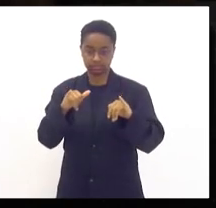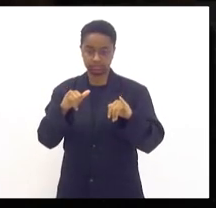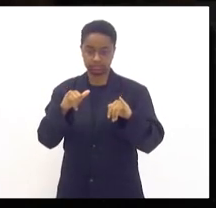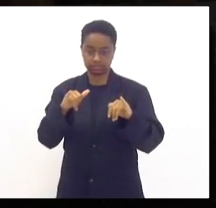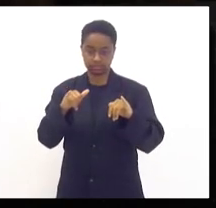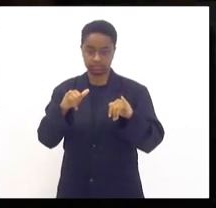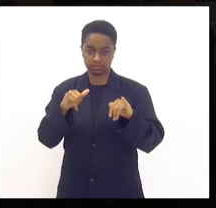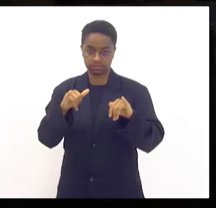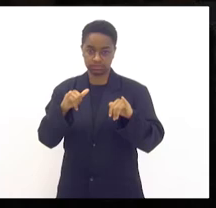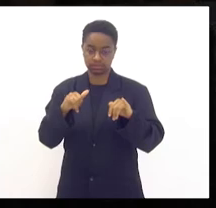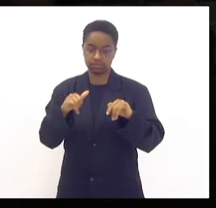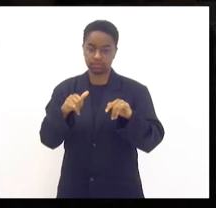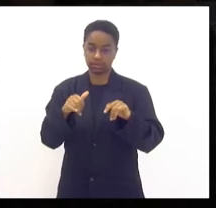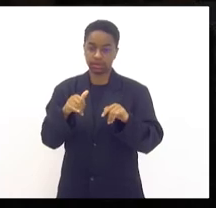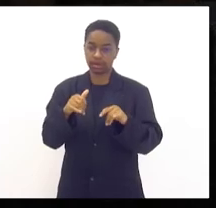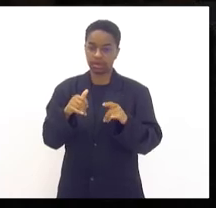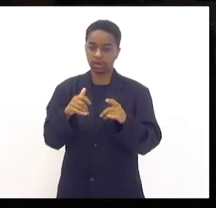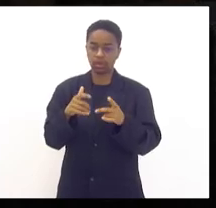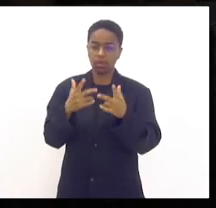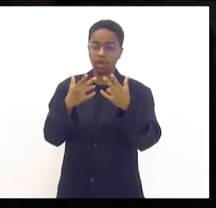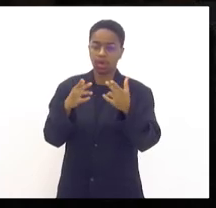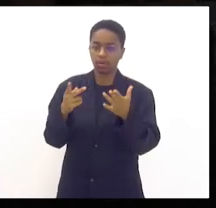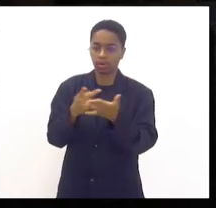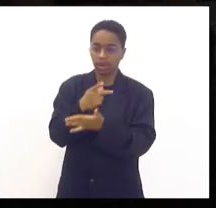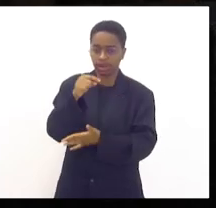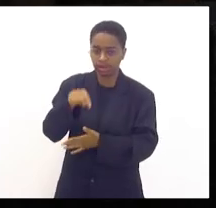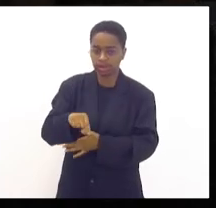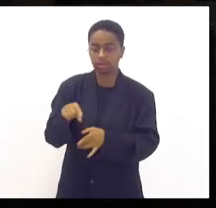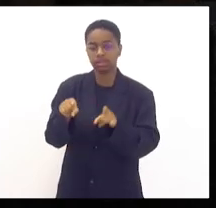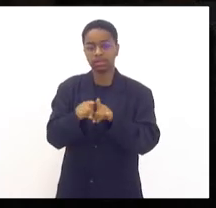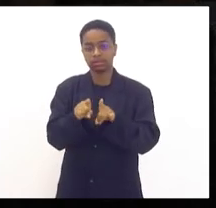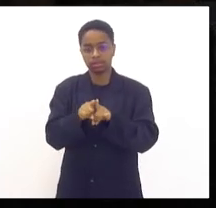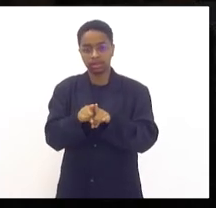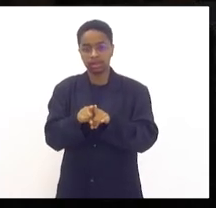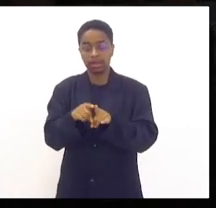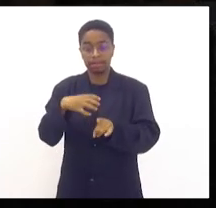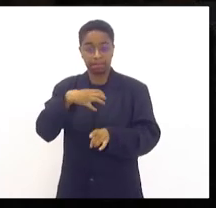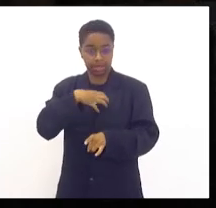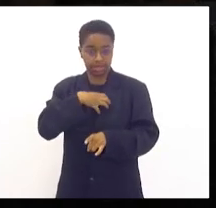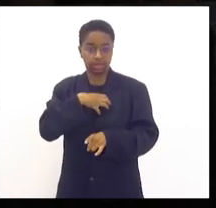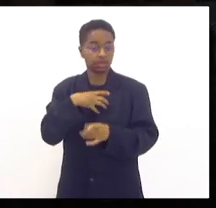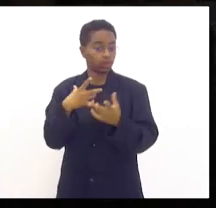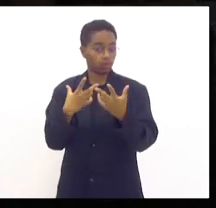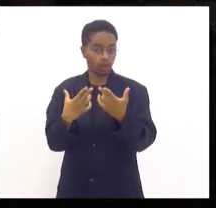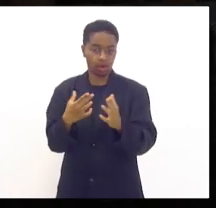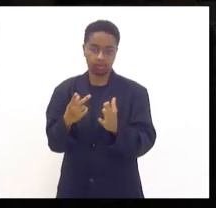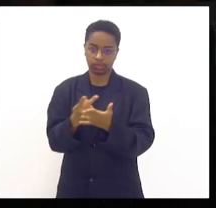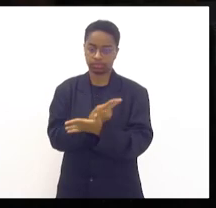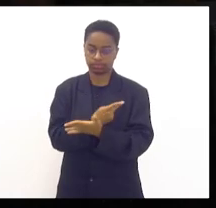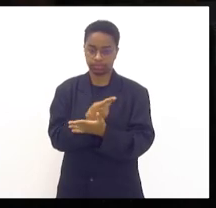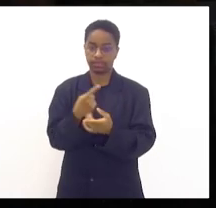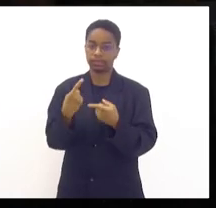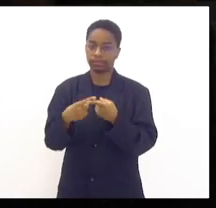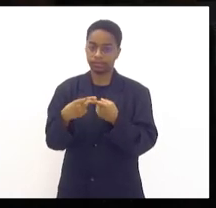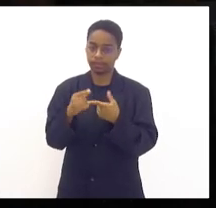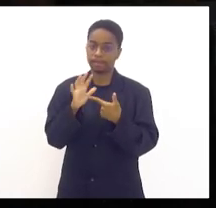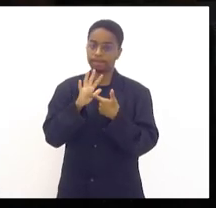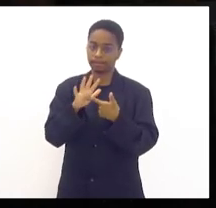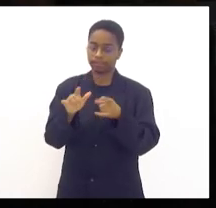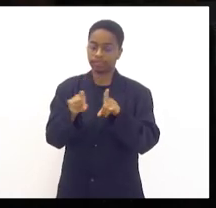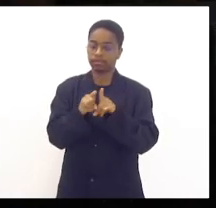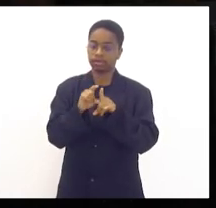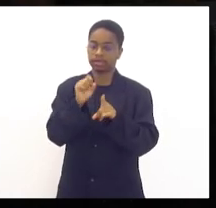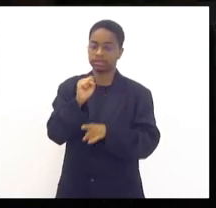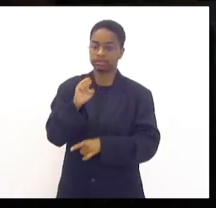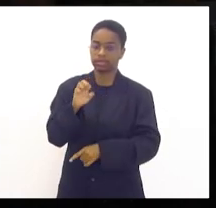muito próximo que acontece aqui, está acontecendo no estado da Bahia, porque passou também a ser rota,